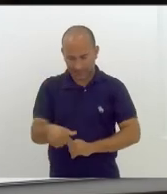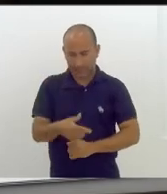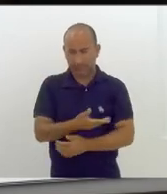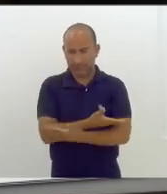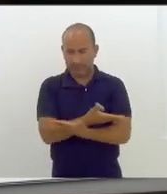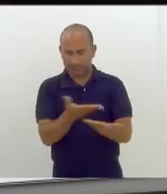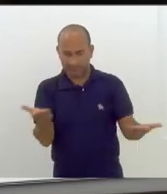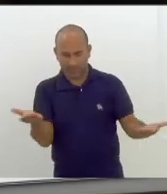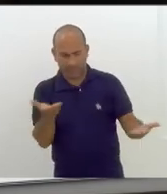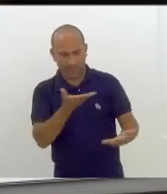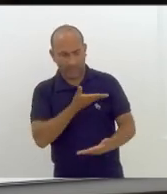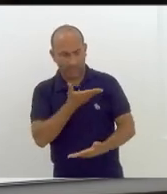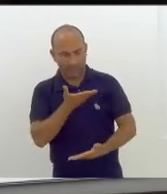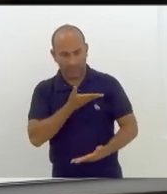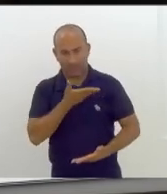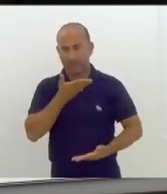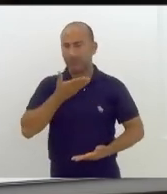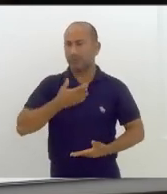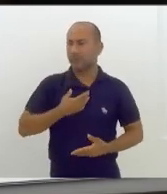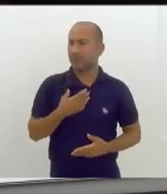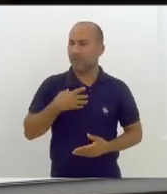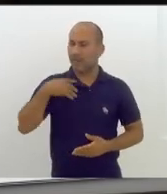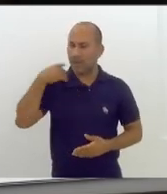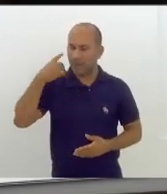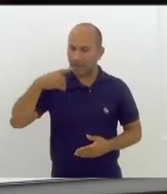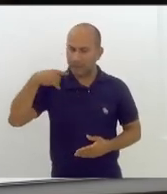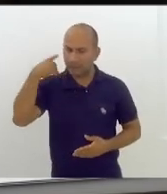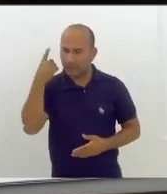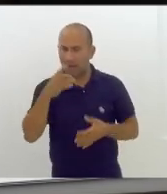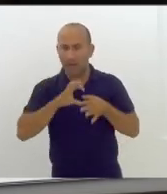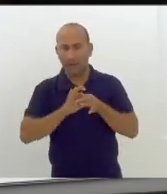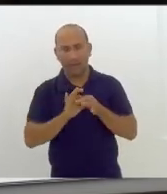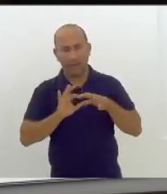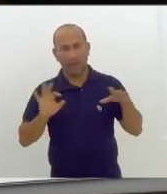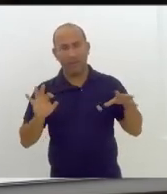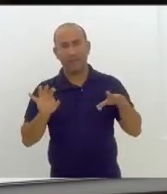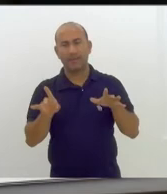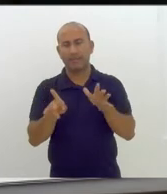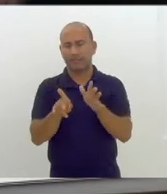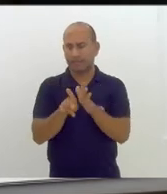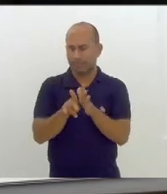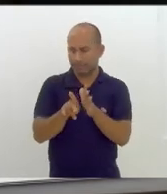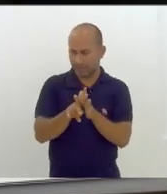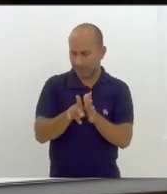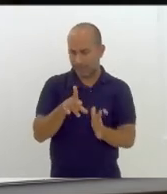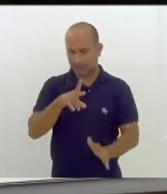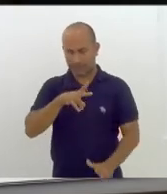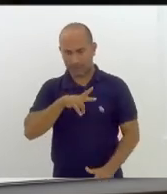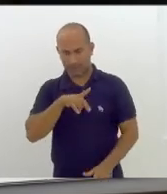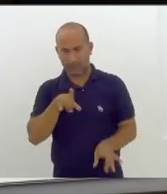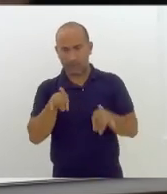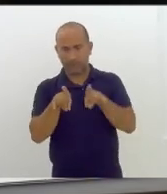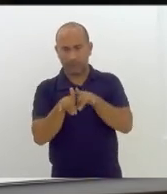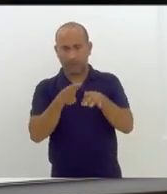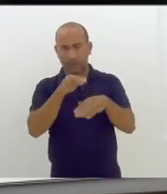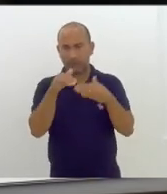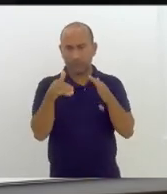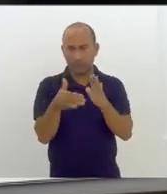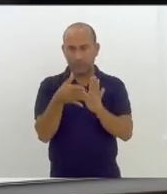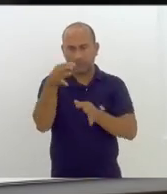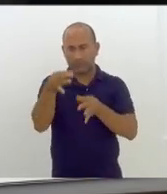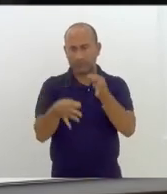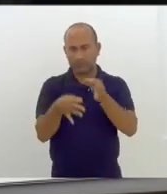meus colegas de advocacia pública e de advocacia privada, todos os serventuários da justiça,